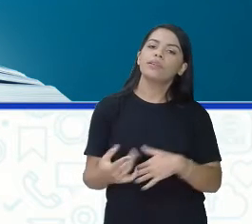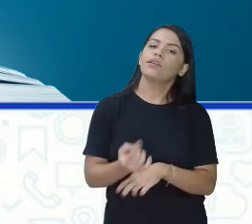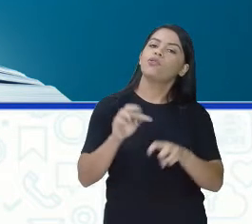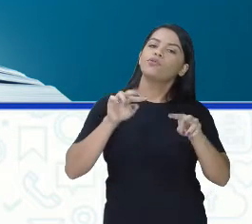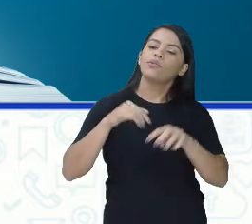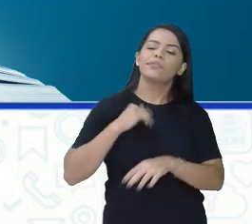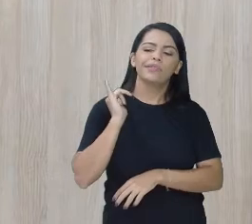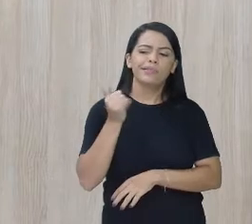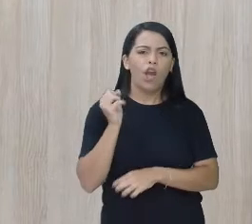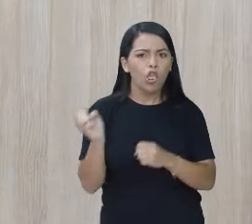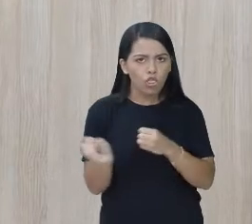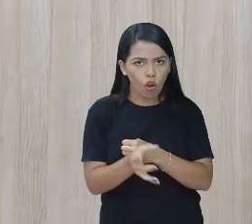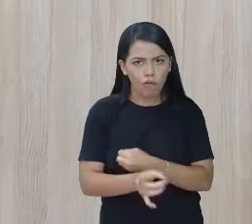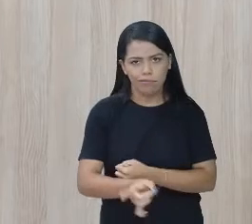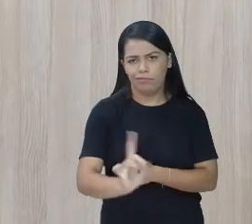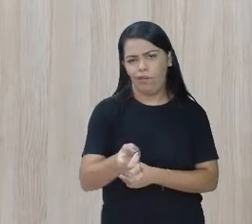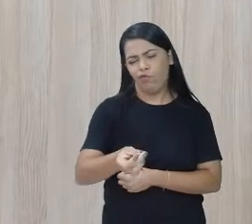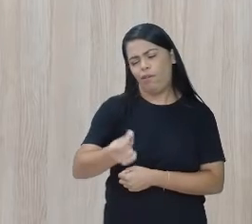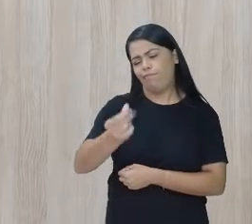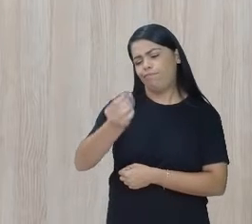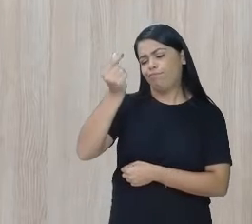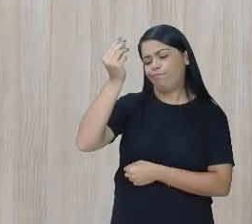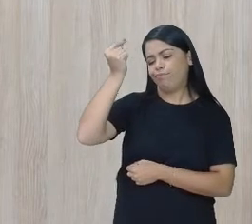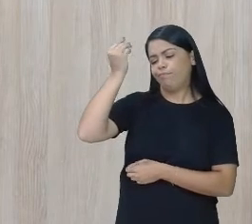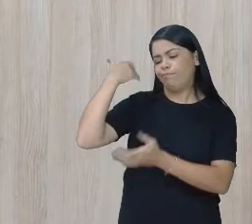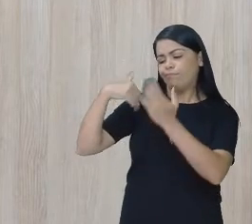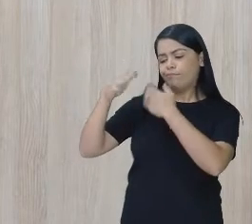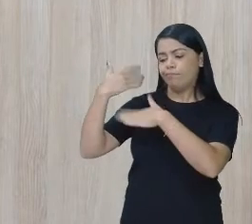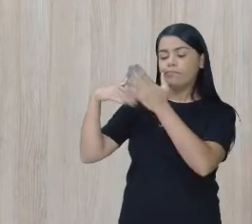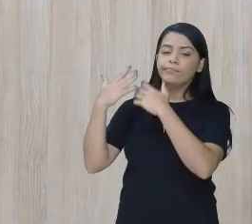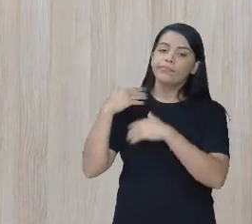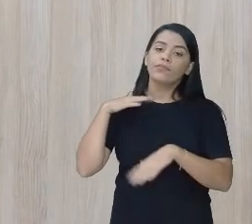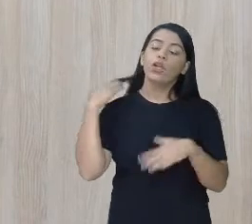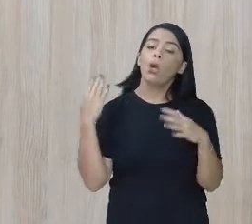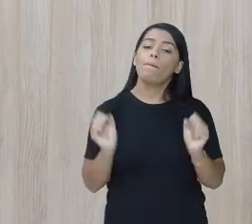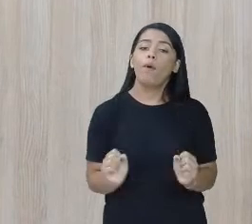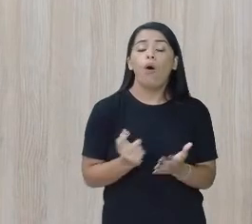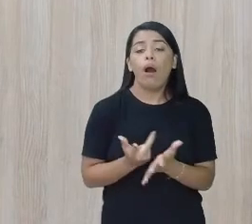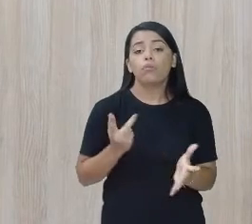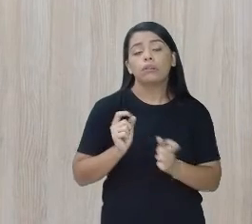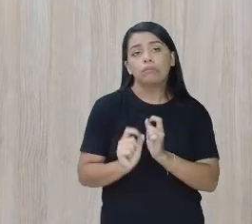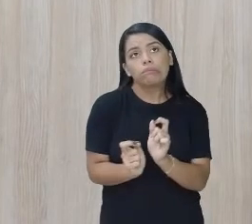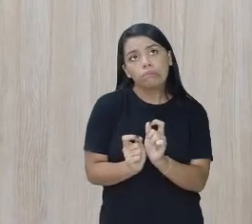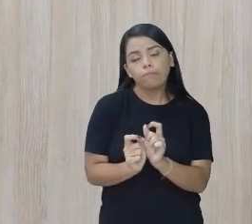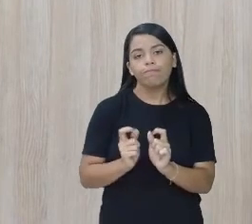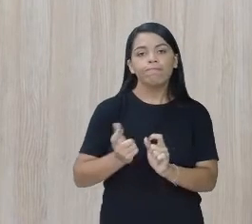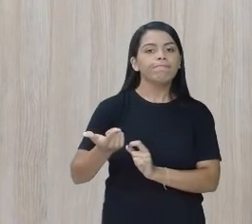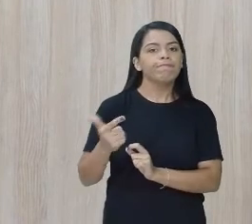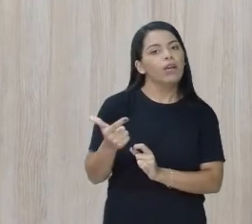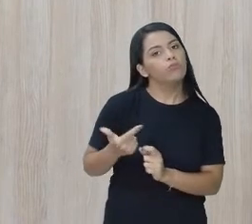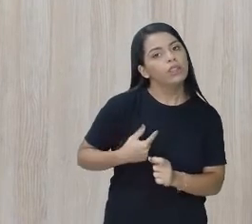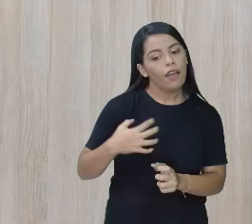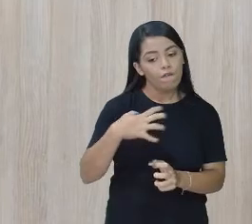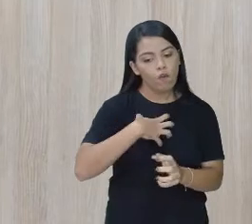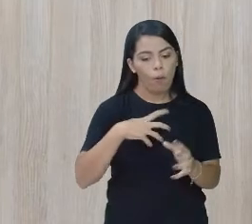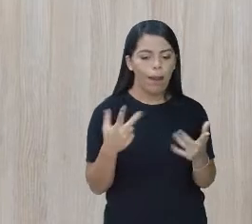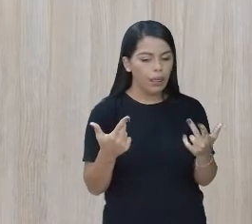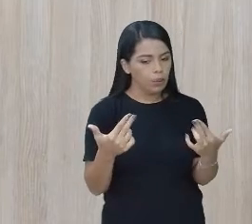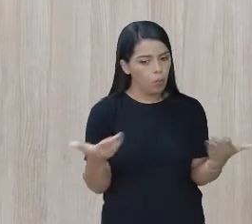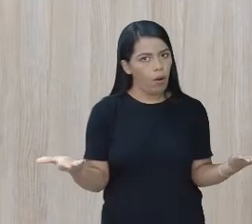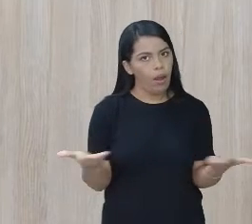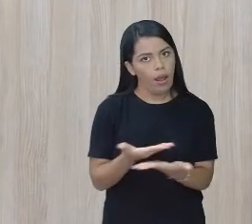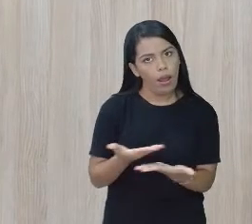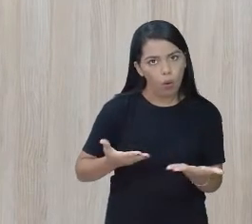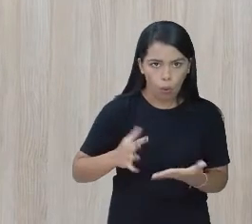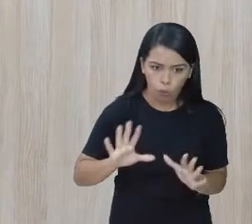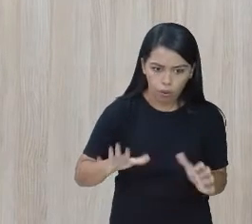história não é novo não, viu? Começou lá atrás. Pode até ser que não tivesse o mesmo formato que tem hoje, né? Por meio